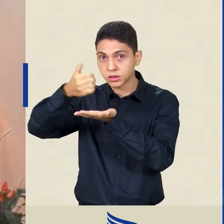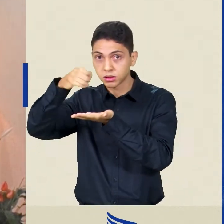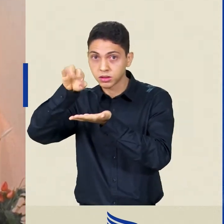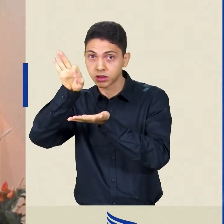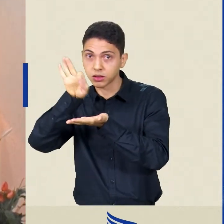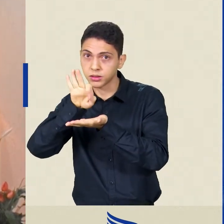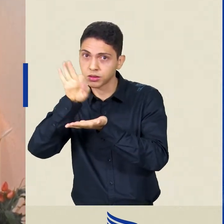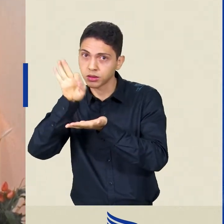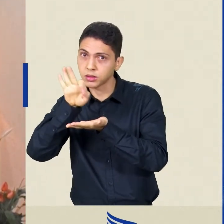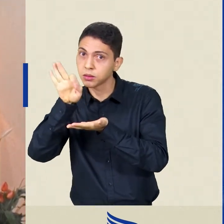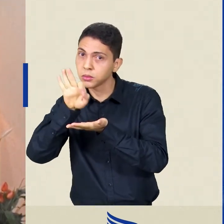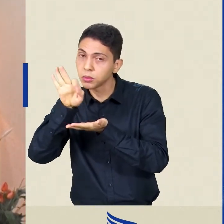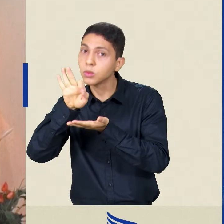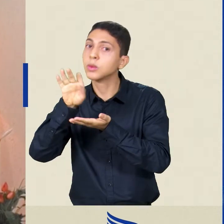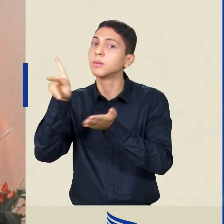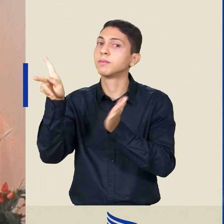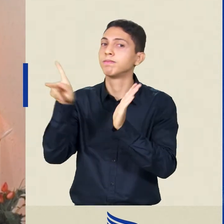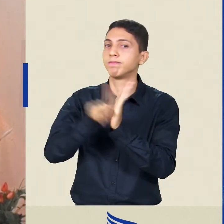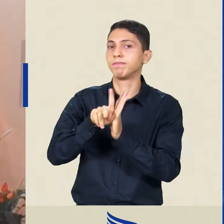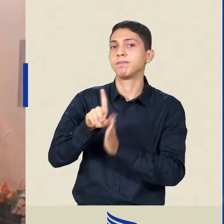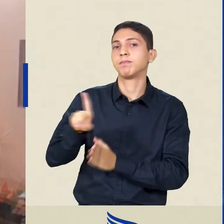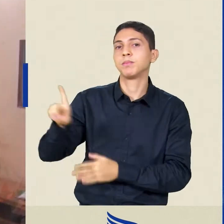que você recebeu é do Senhor.